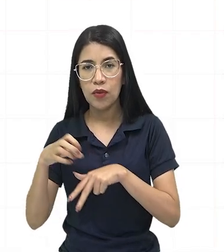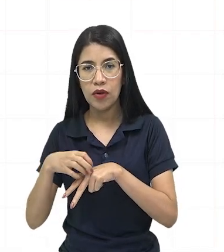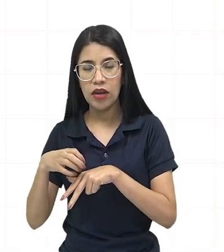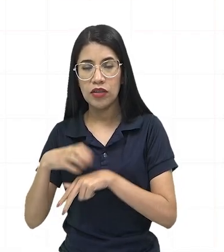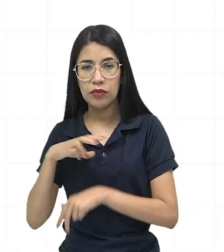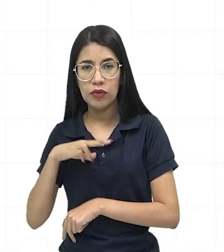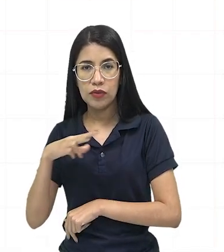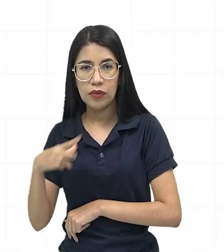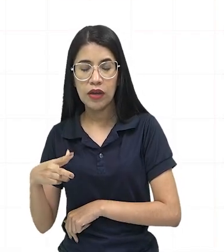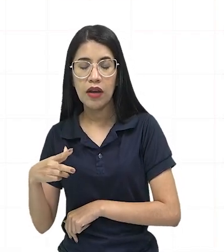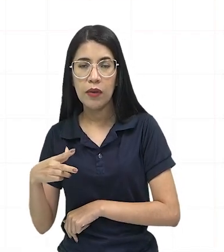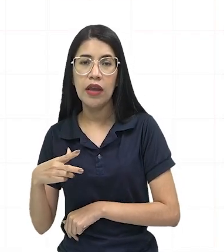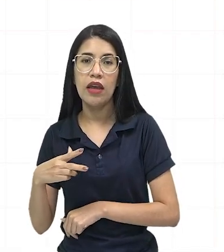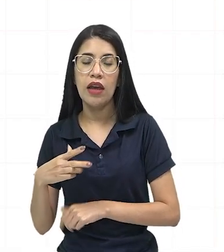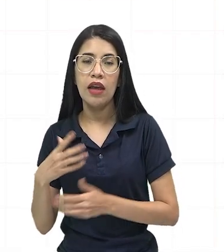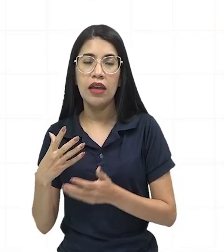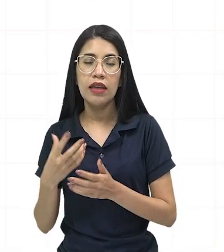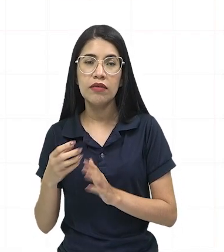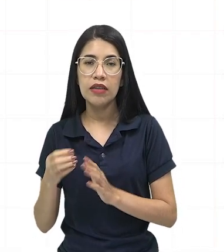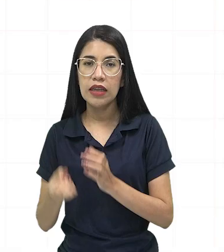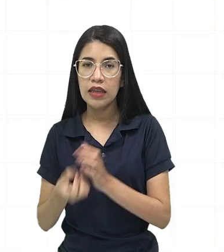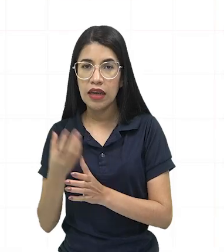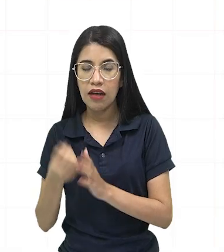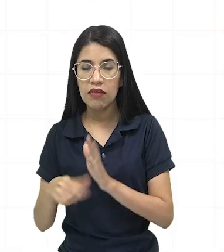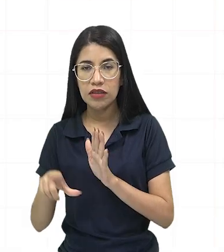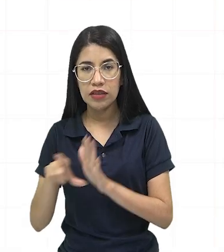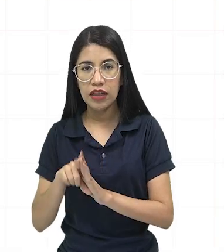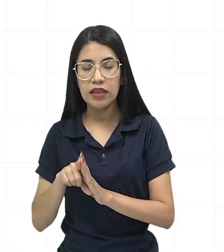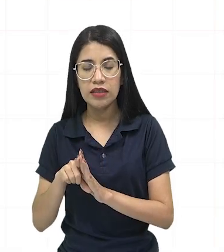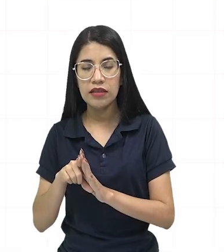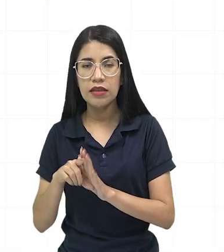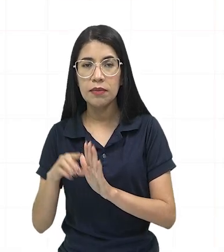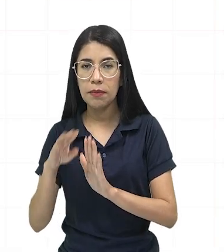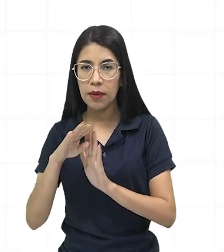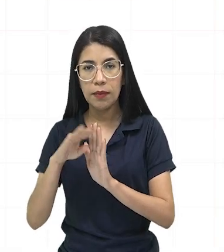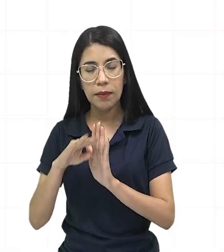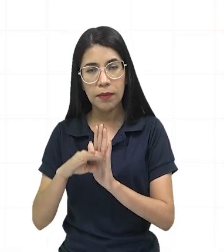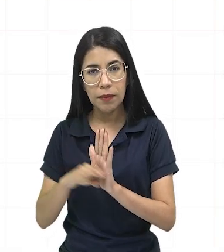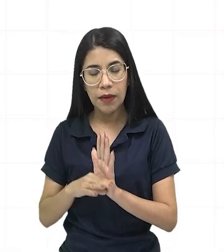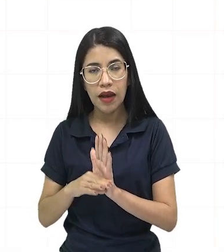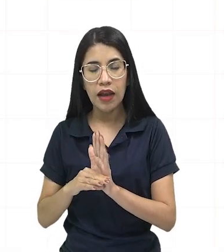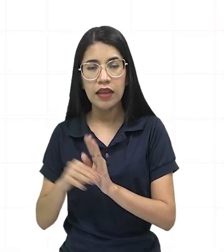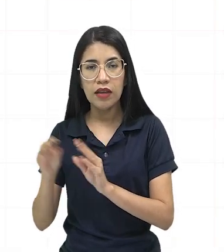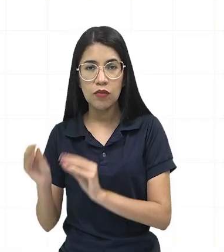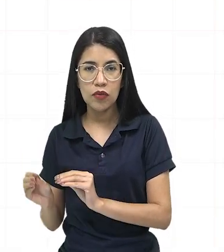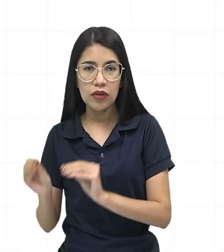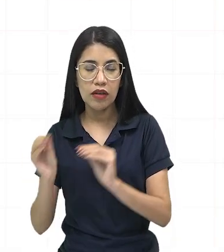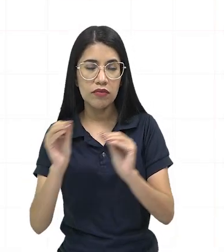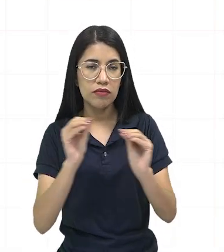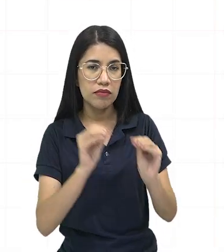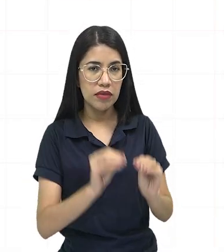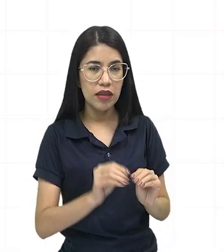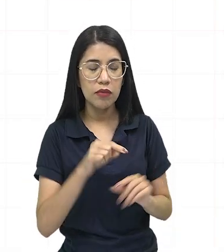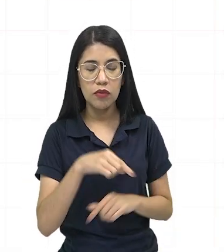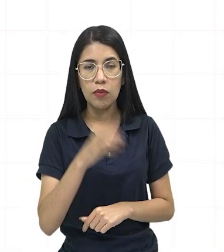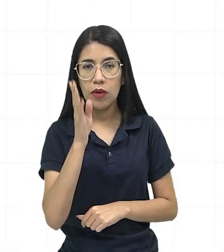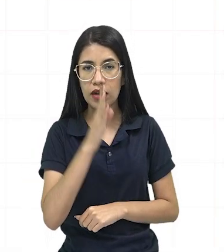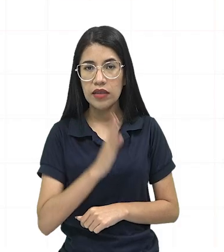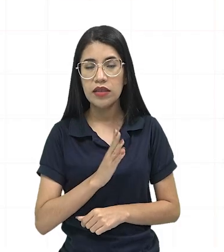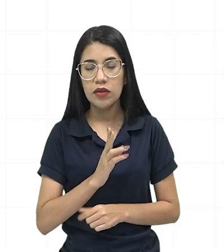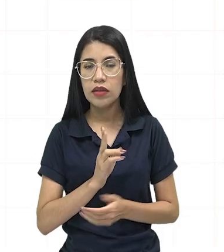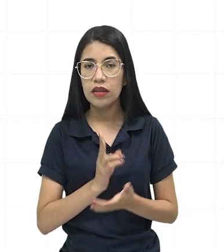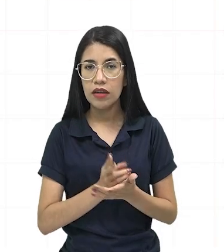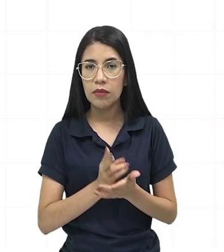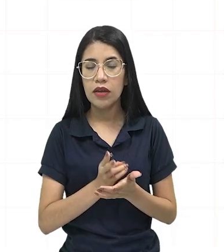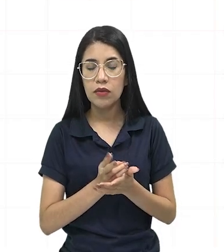de Portugal, definia sendo como lei. Então essa lei vinha lá, saía da Europa, saía de Portugal, chegava